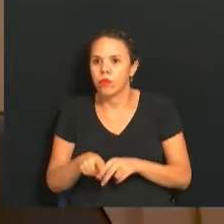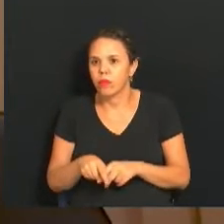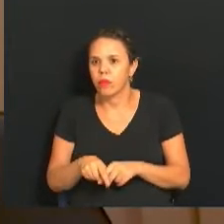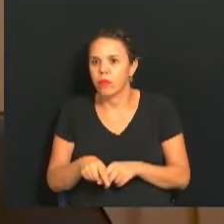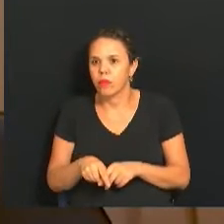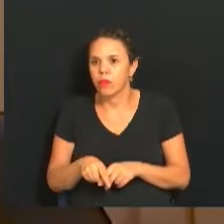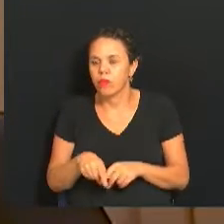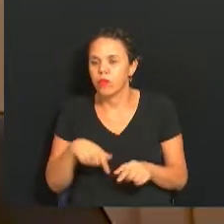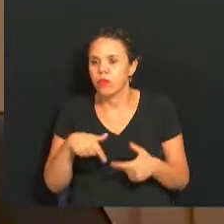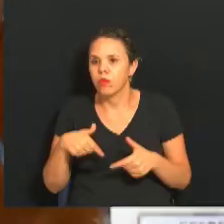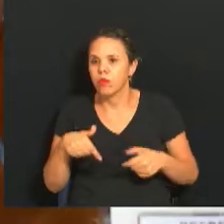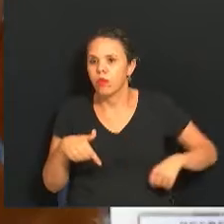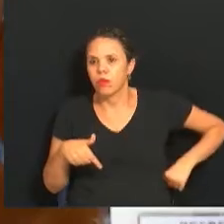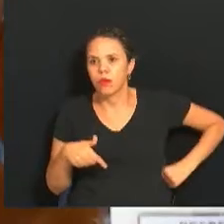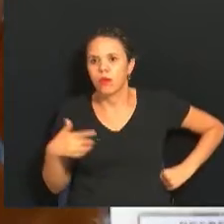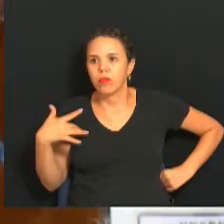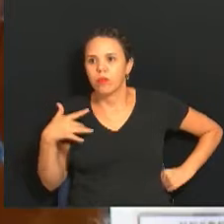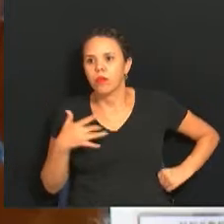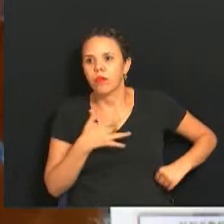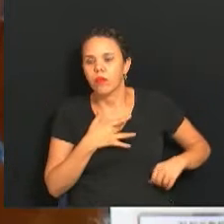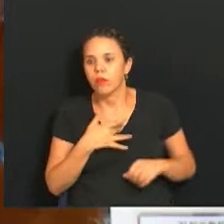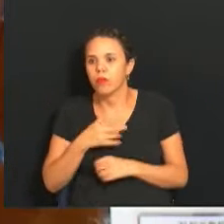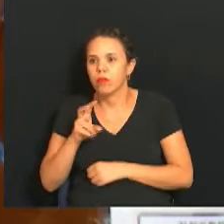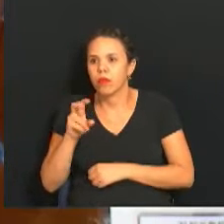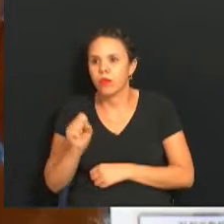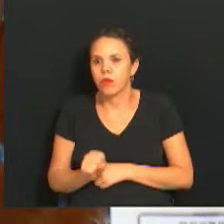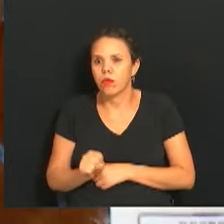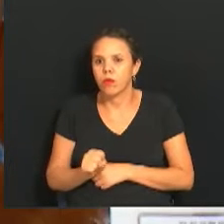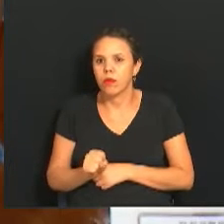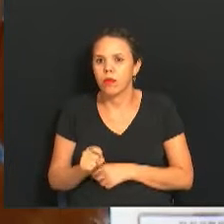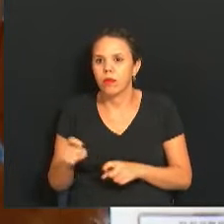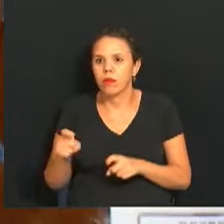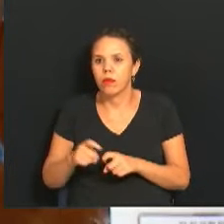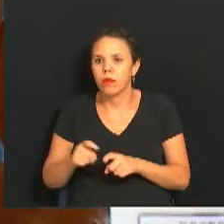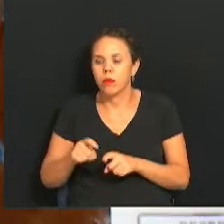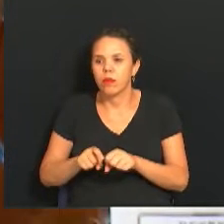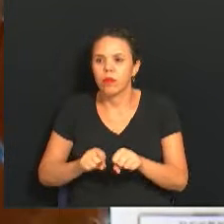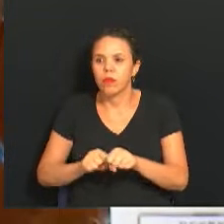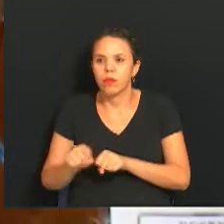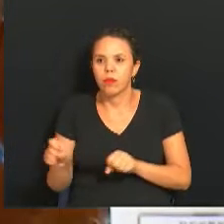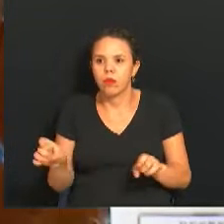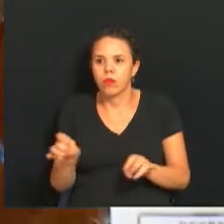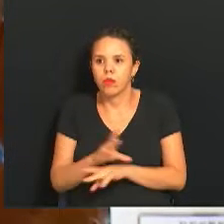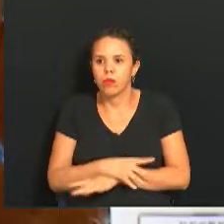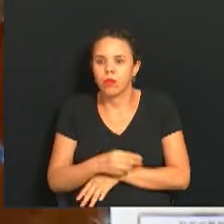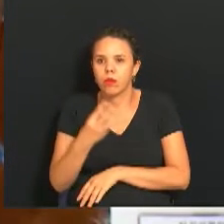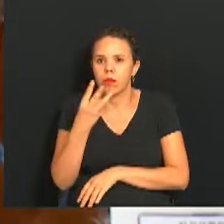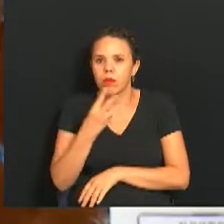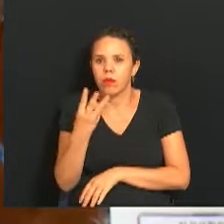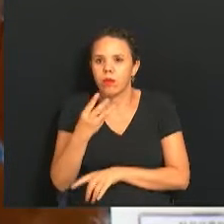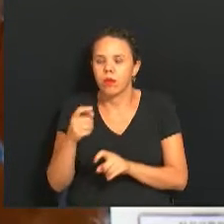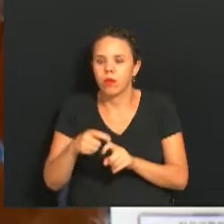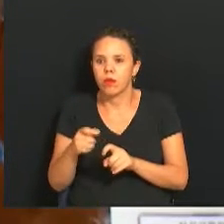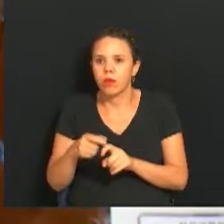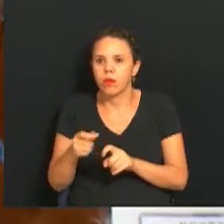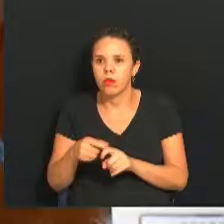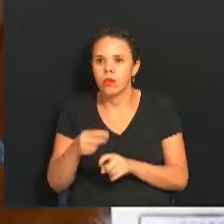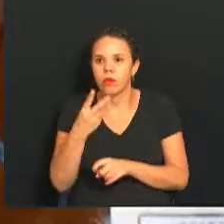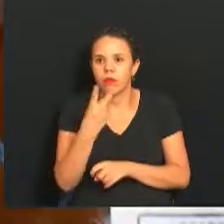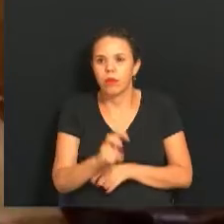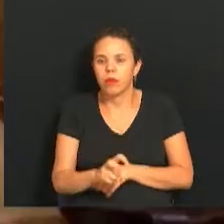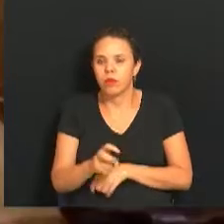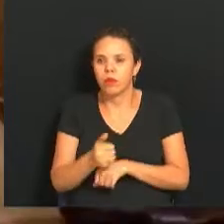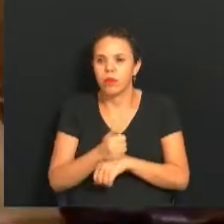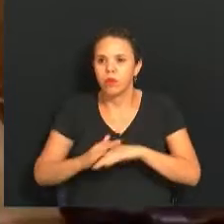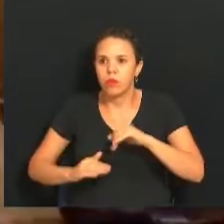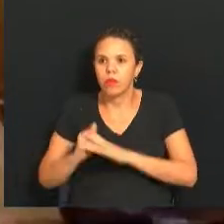e pessoas que trabalham na área da saúde. 58 residentes formandos, sendo 33 médicos e 25